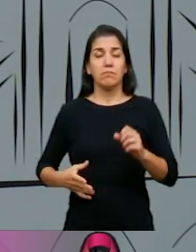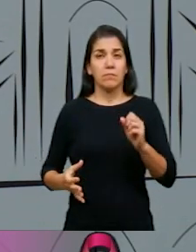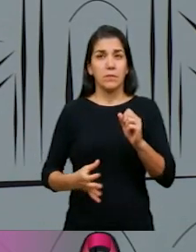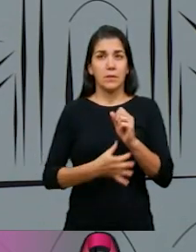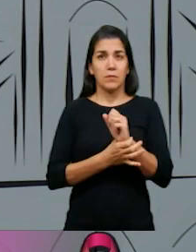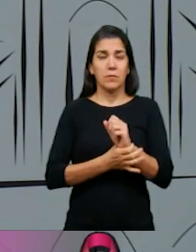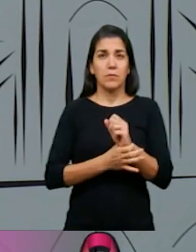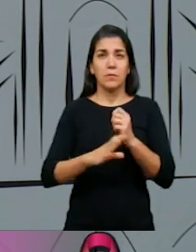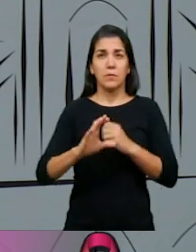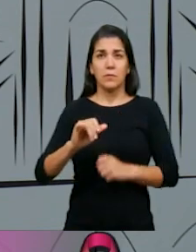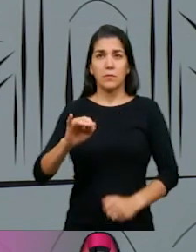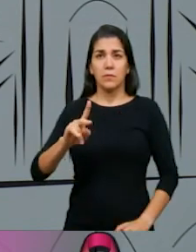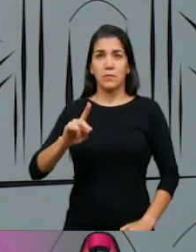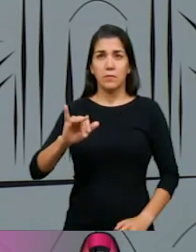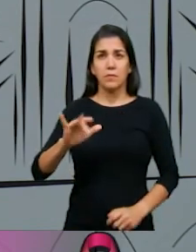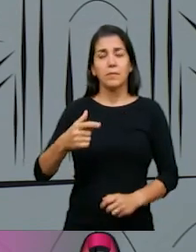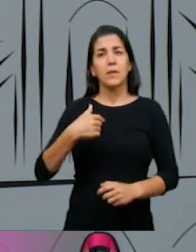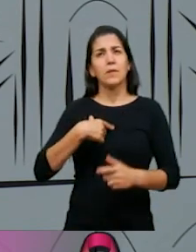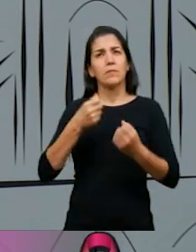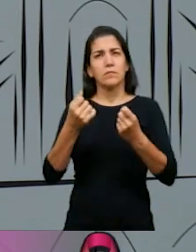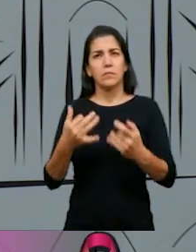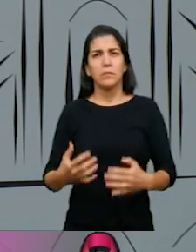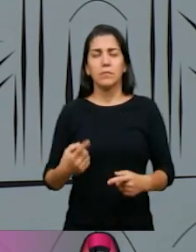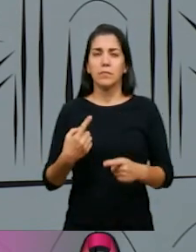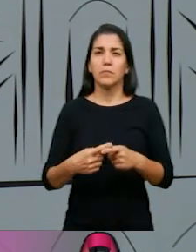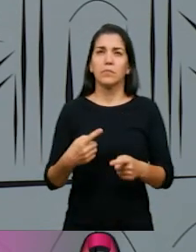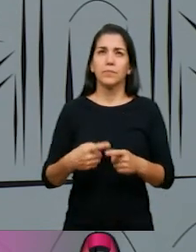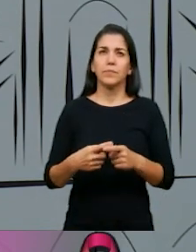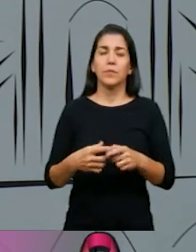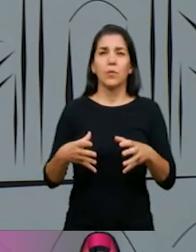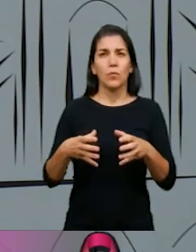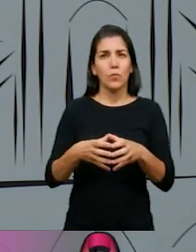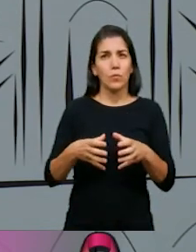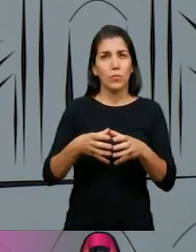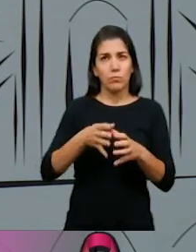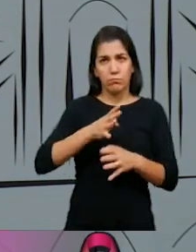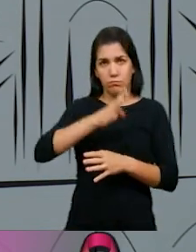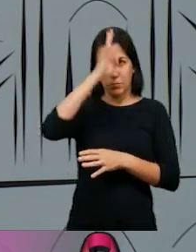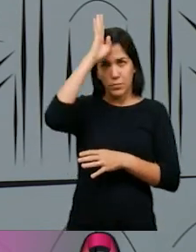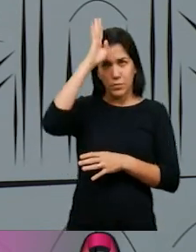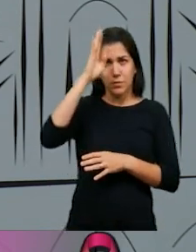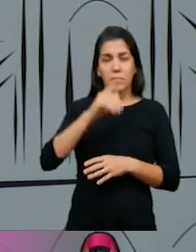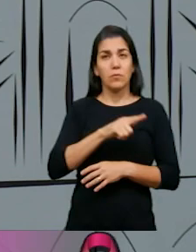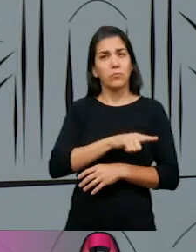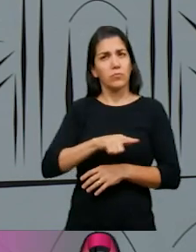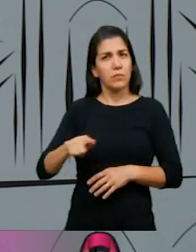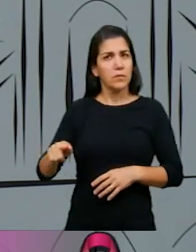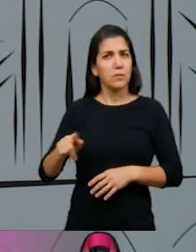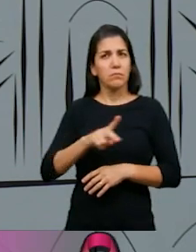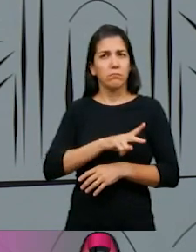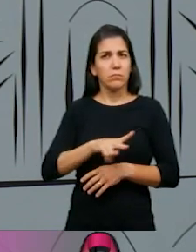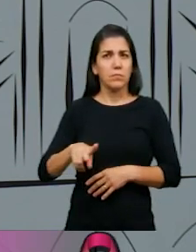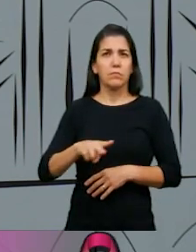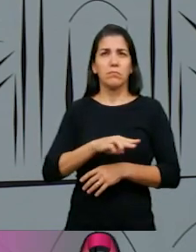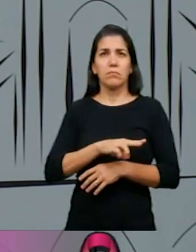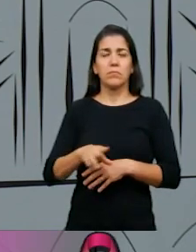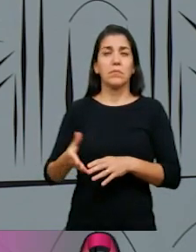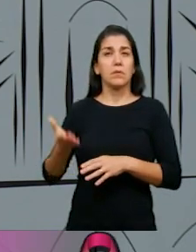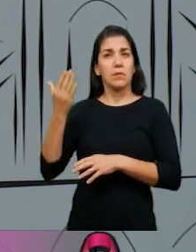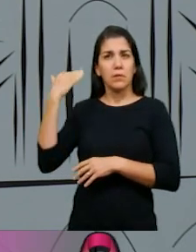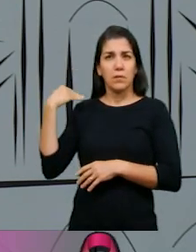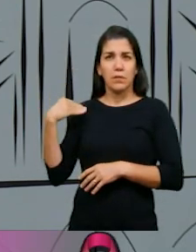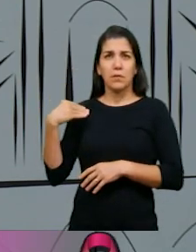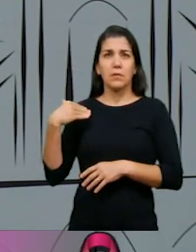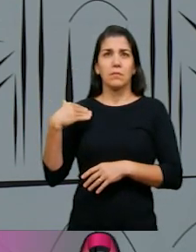para ele, porque o Corpo de Bombeiros de Araçatuba, algumas semanas atrás, todos aqui ficaram sabendo,